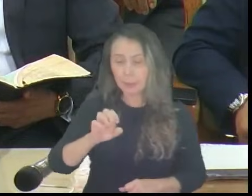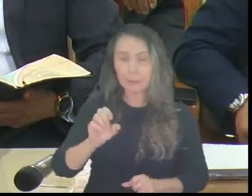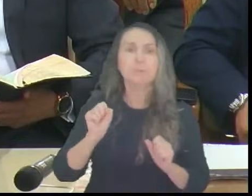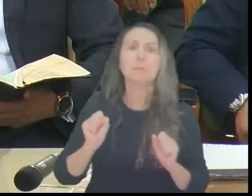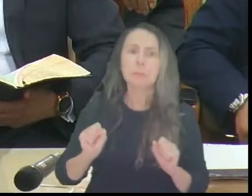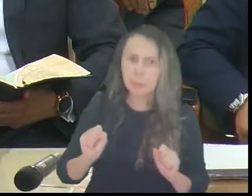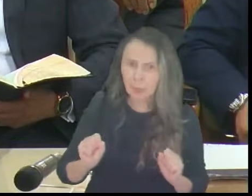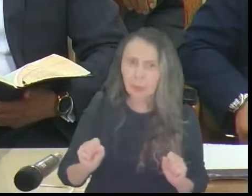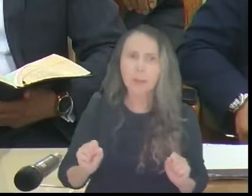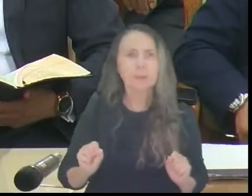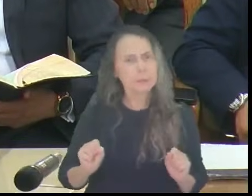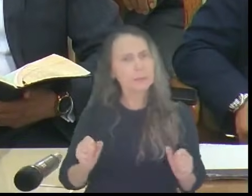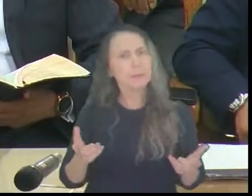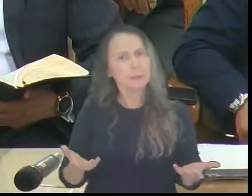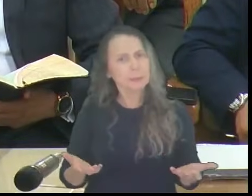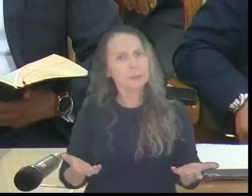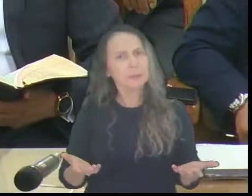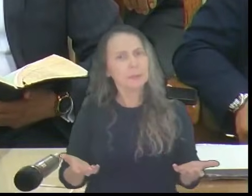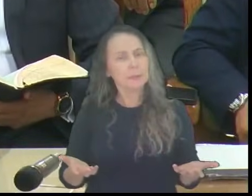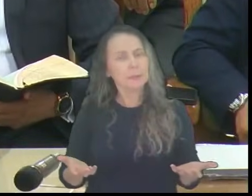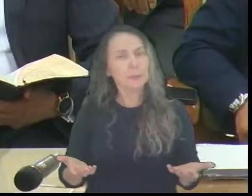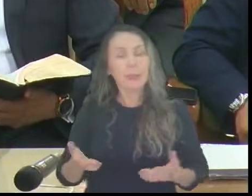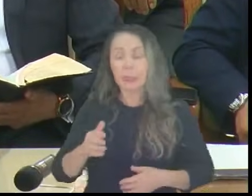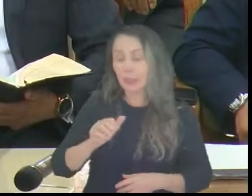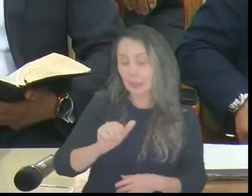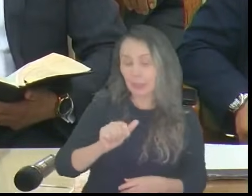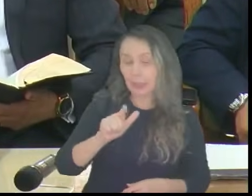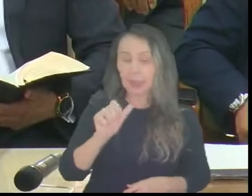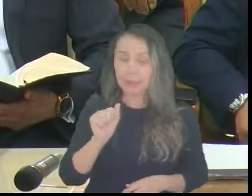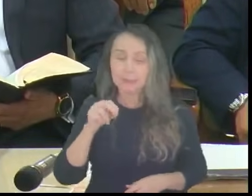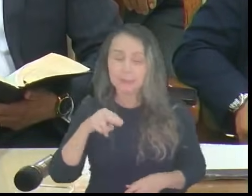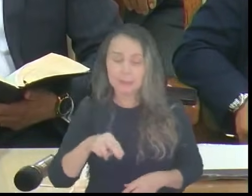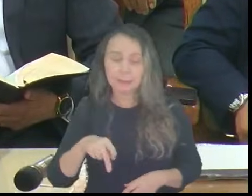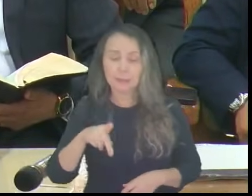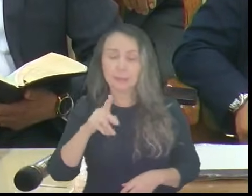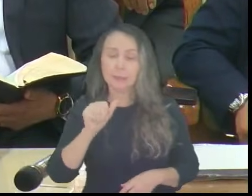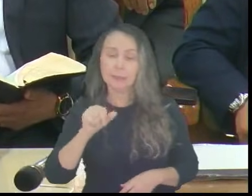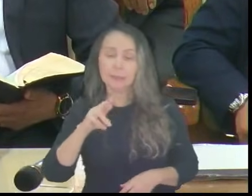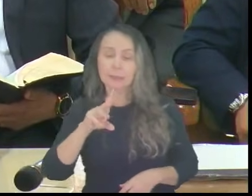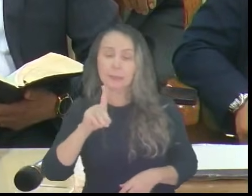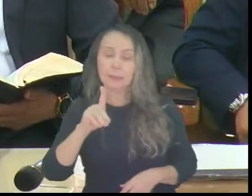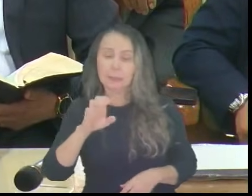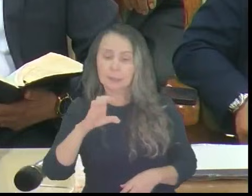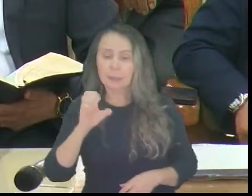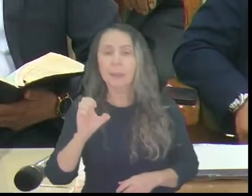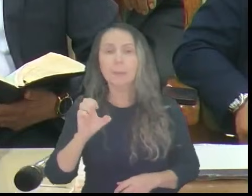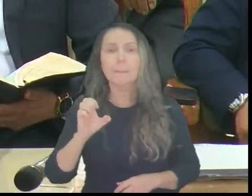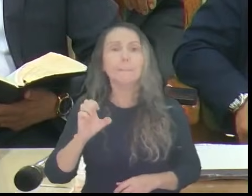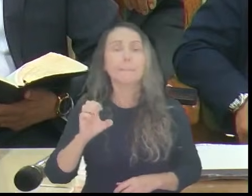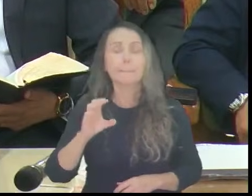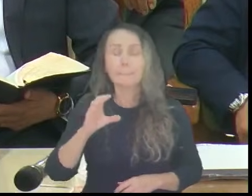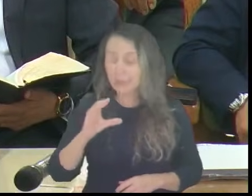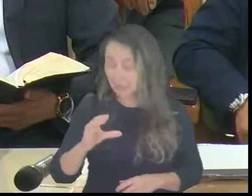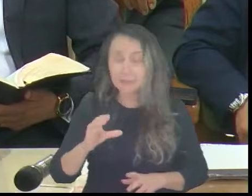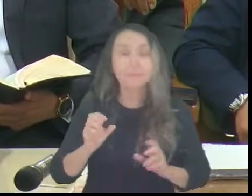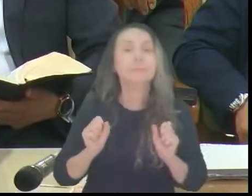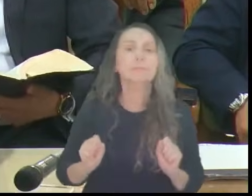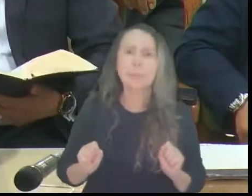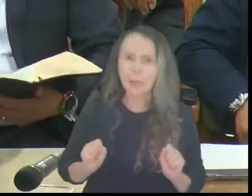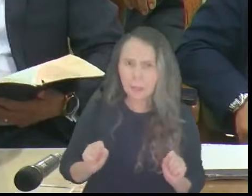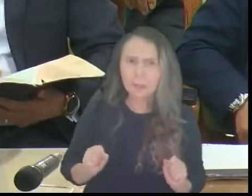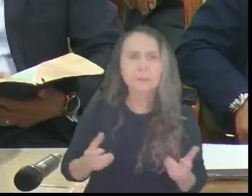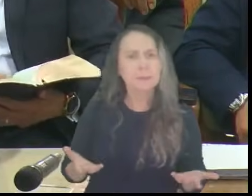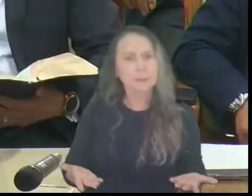não pode, mas o de Allan Kardec pode. Vocês estão observando? Leia de novo, por